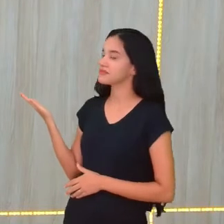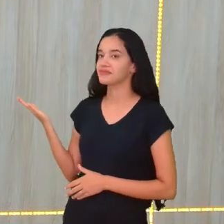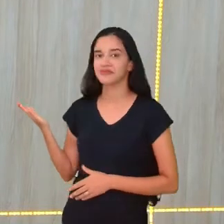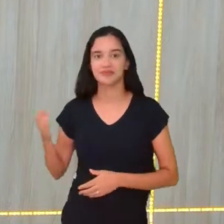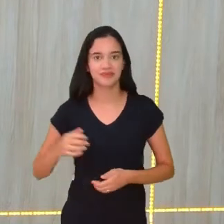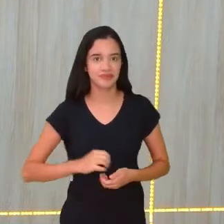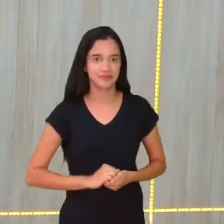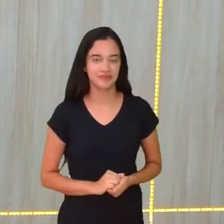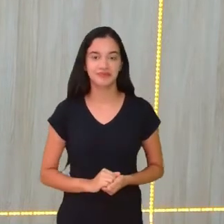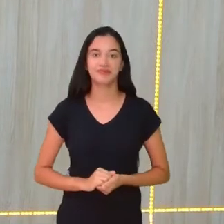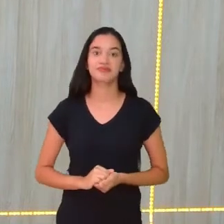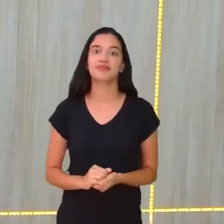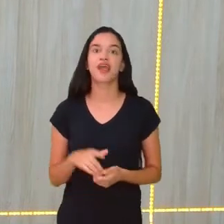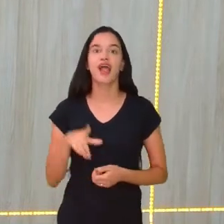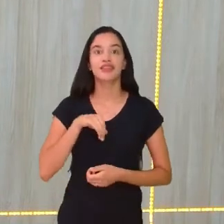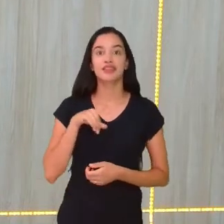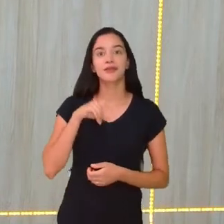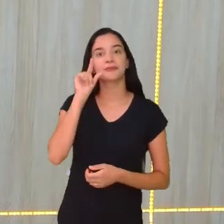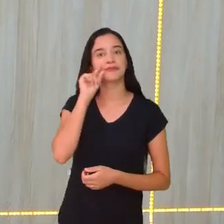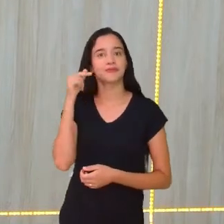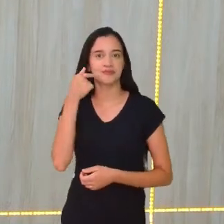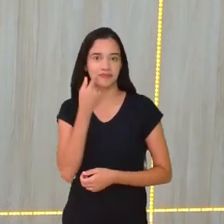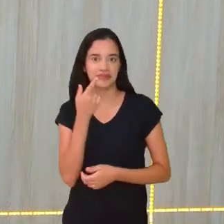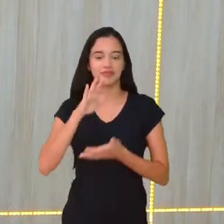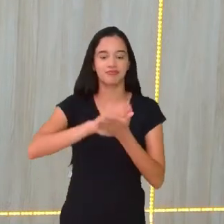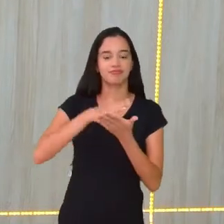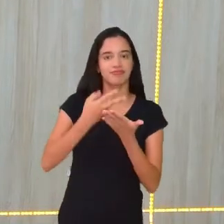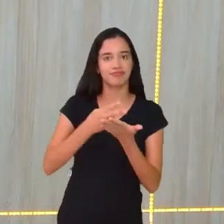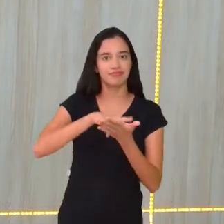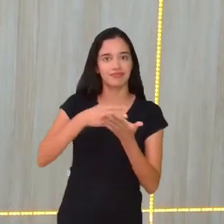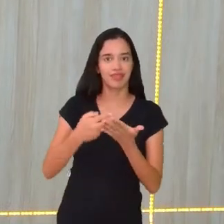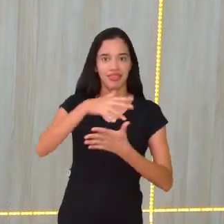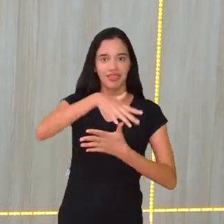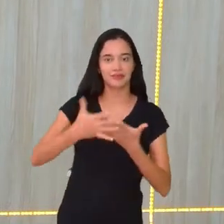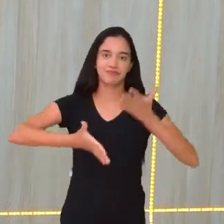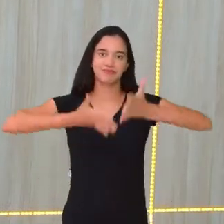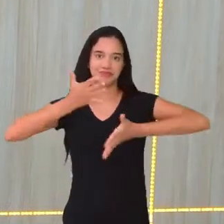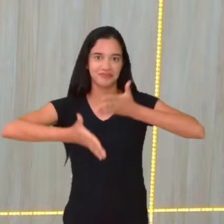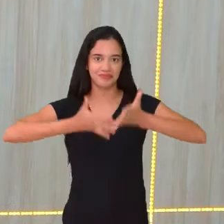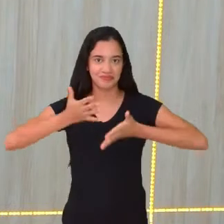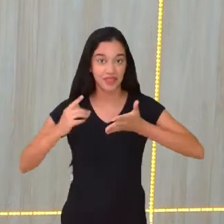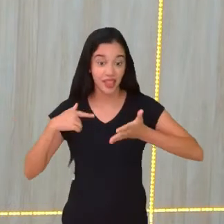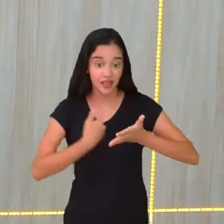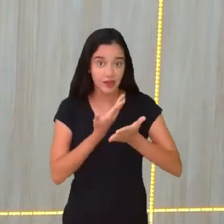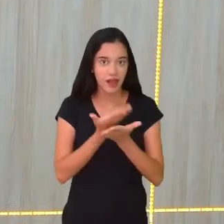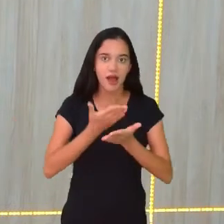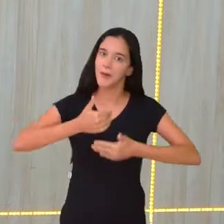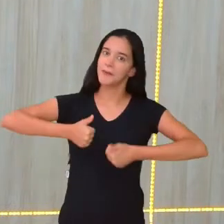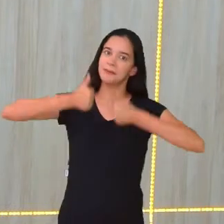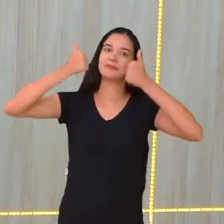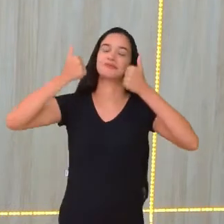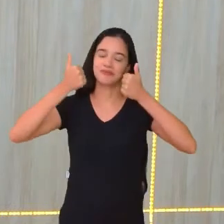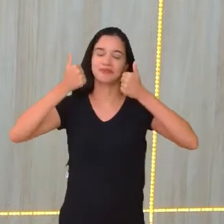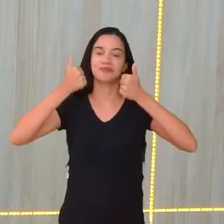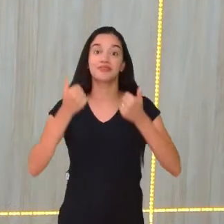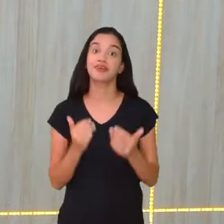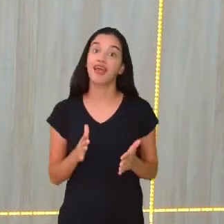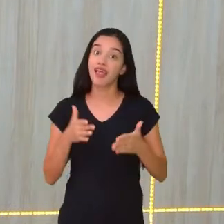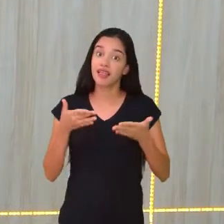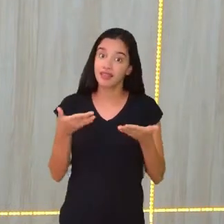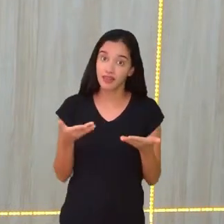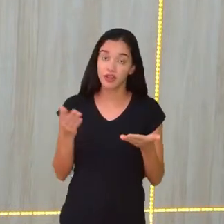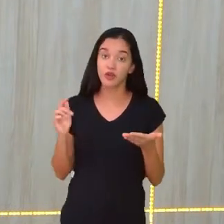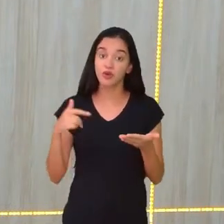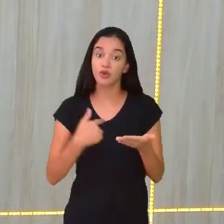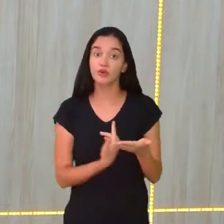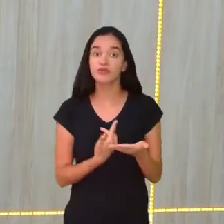é esse. E temos Midian para fazer a nossa tradução em Libras, para que a nossa aula fique melhor, né? Então,